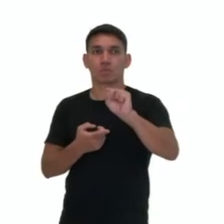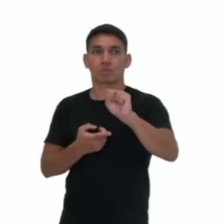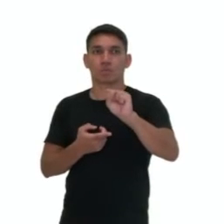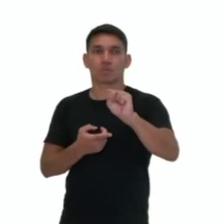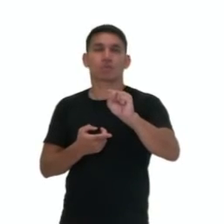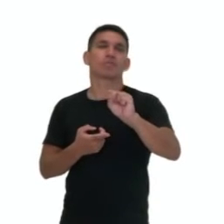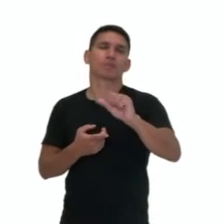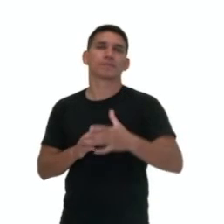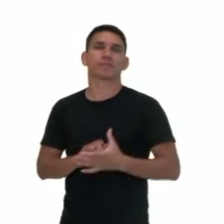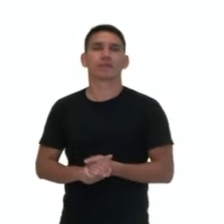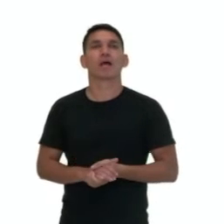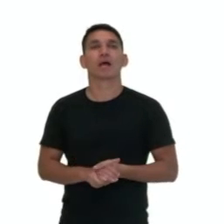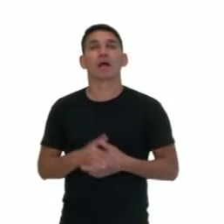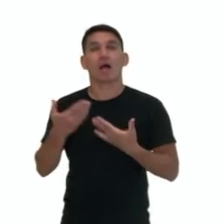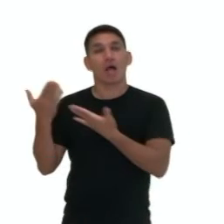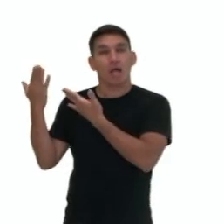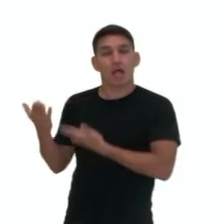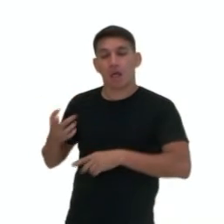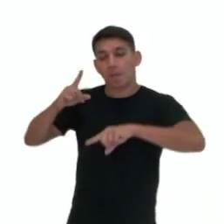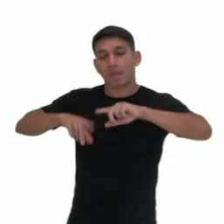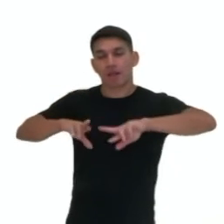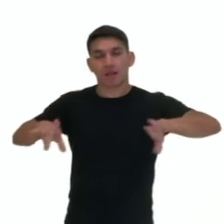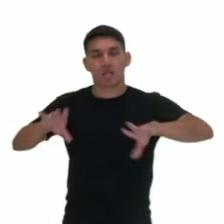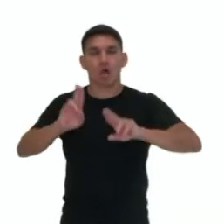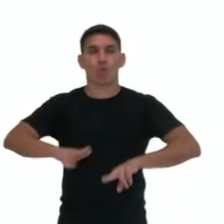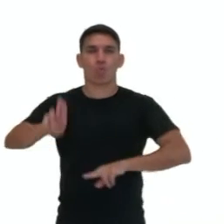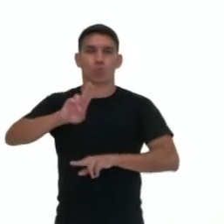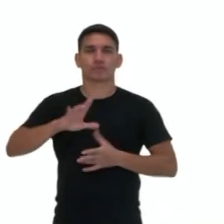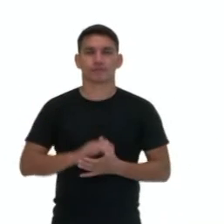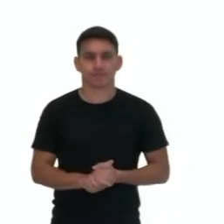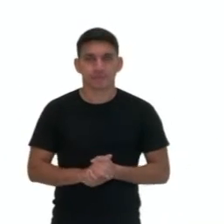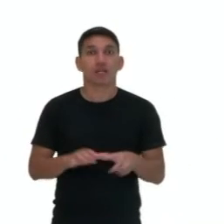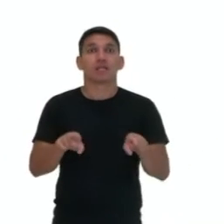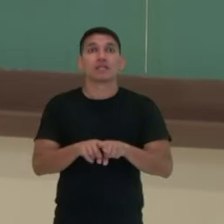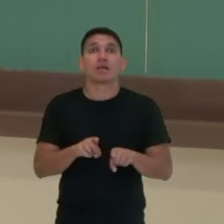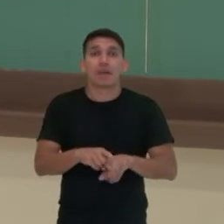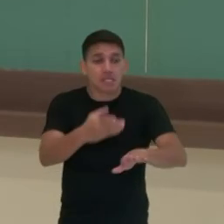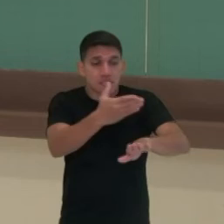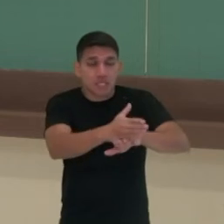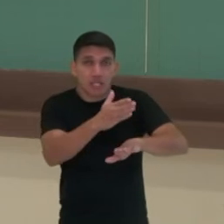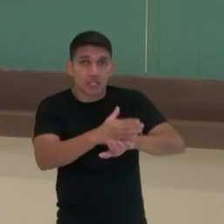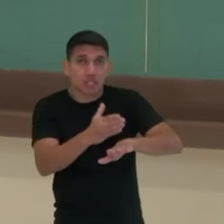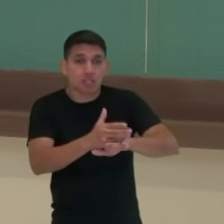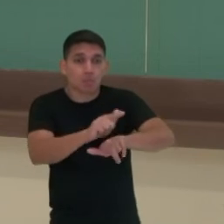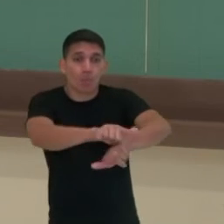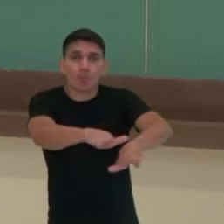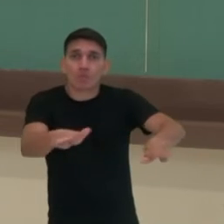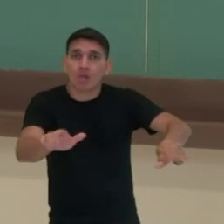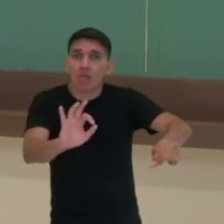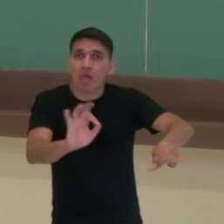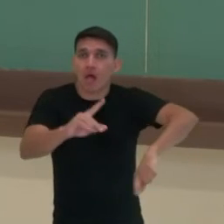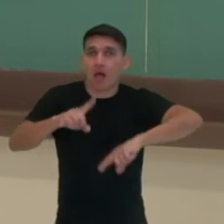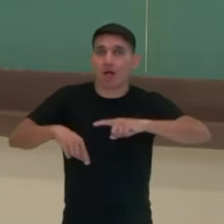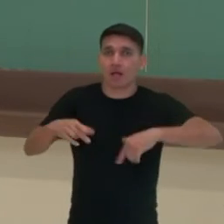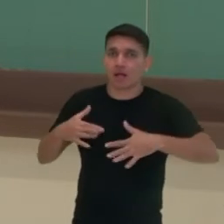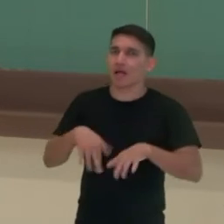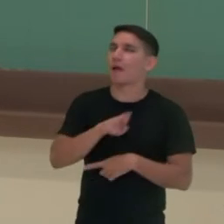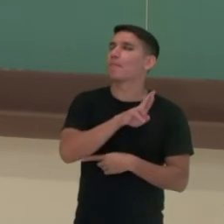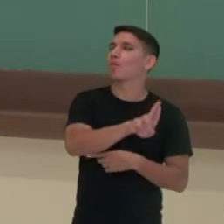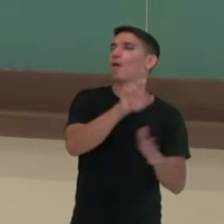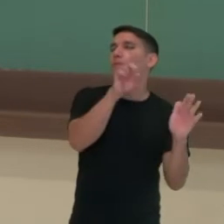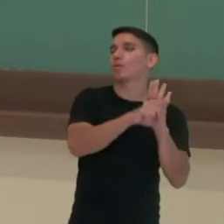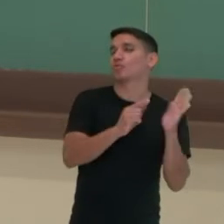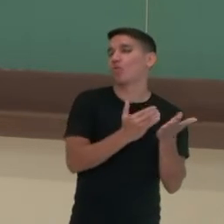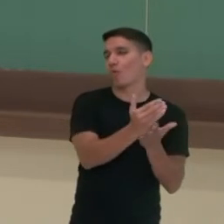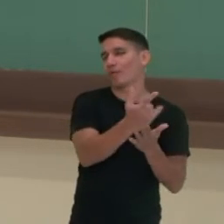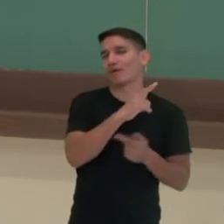cordas. Então são utilizados no CrossFit. E treino sem equipamento, respondendo aquela pergunta que eu fiz lá no começo, se dá para fazer